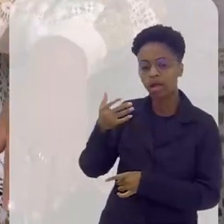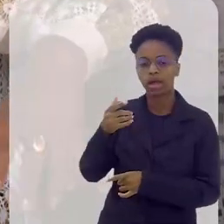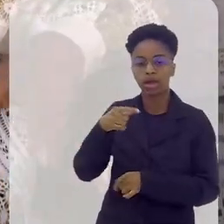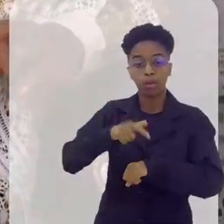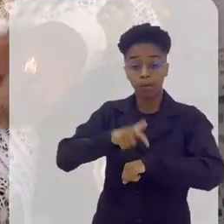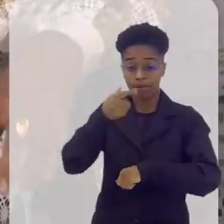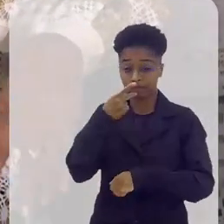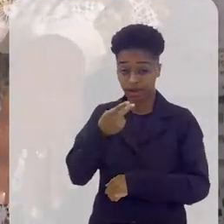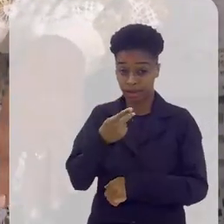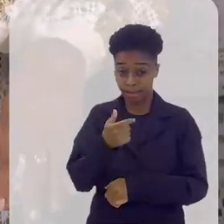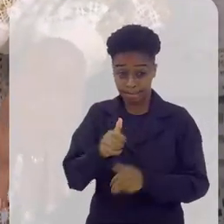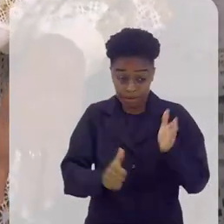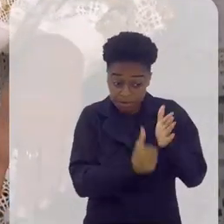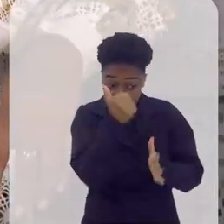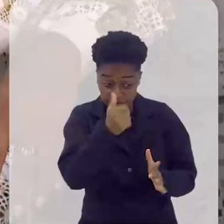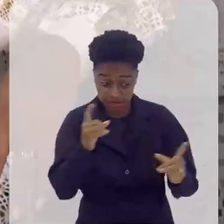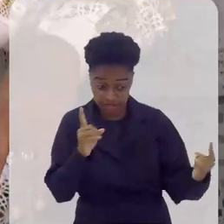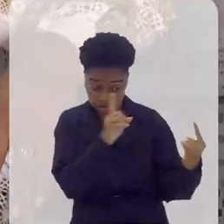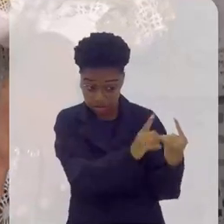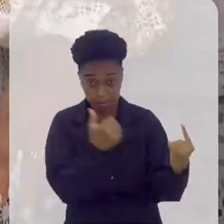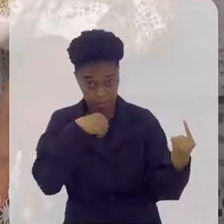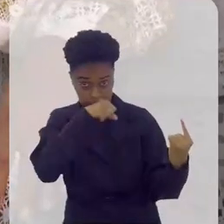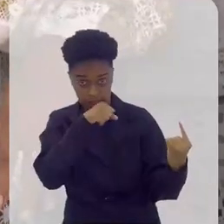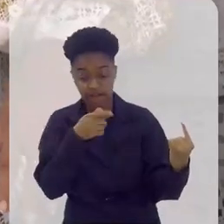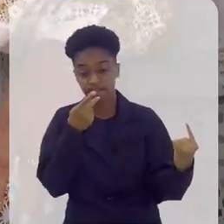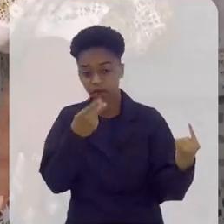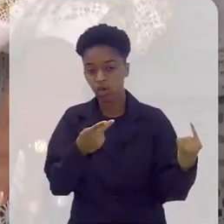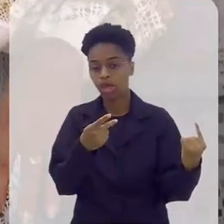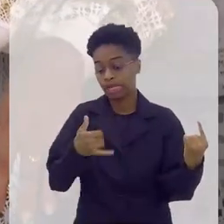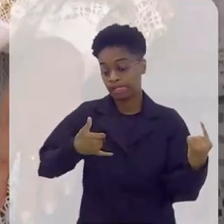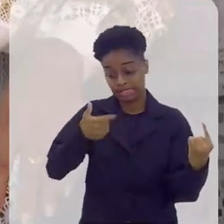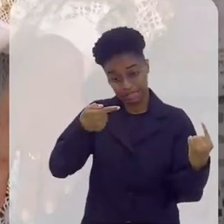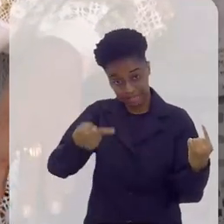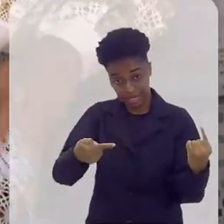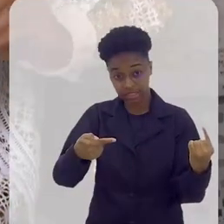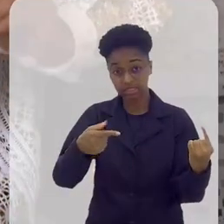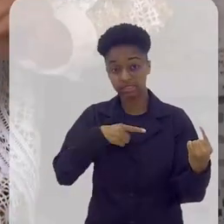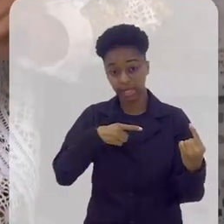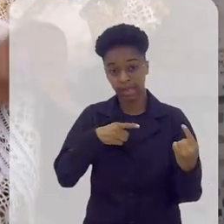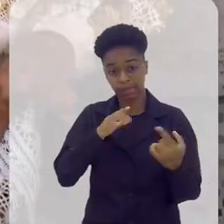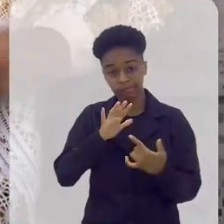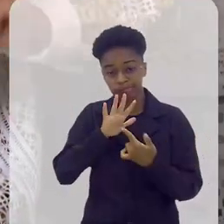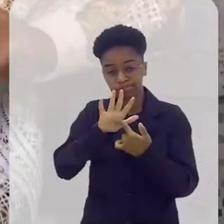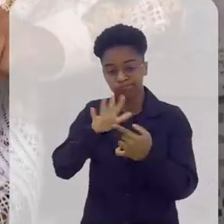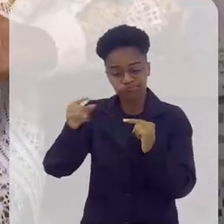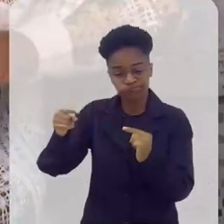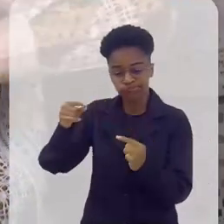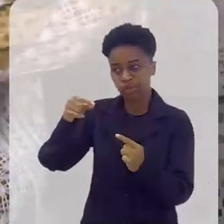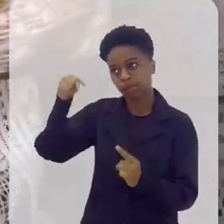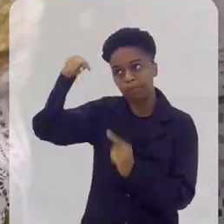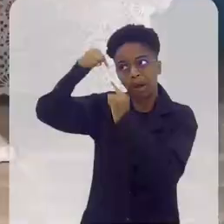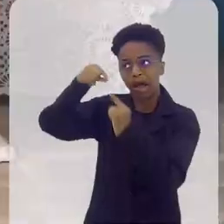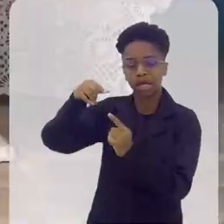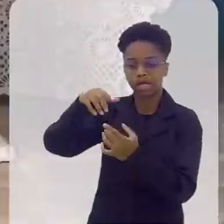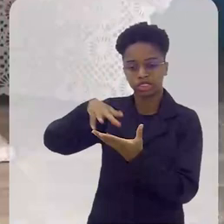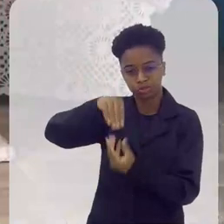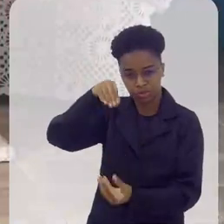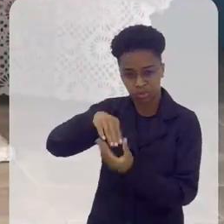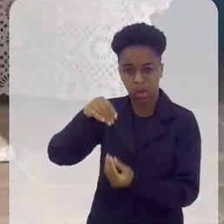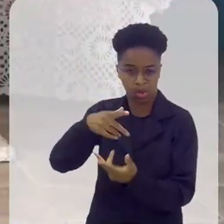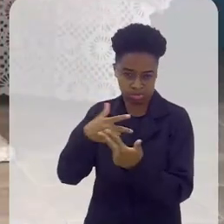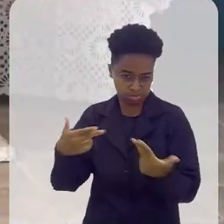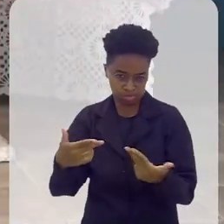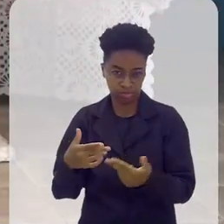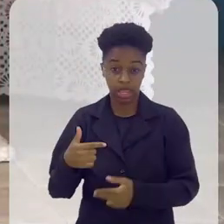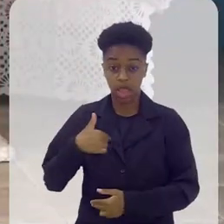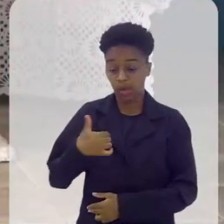ele diz, nessa primeira consulta, com 7 anos ele vai ter um sinal espiritual. Com